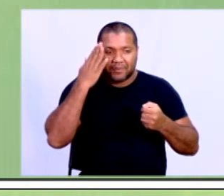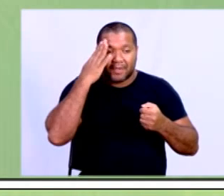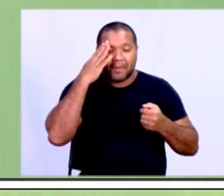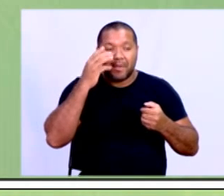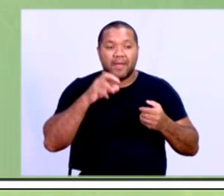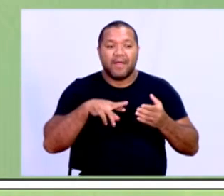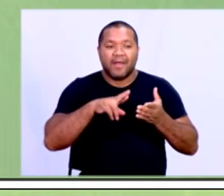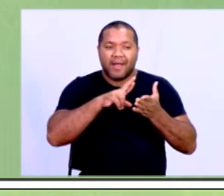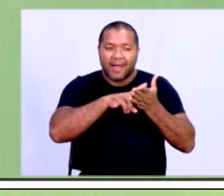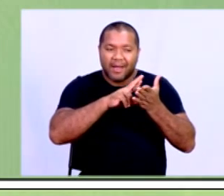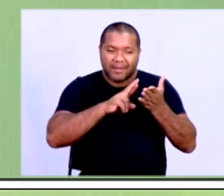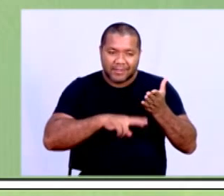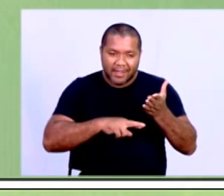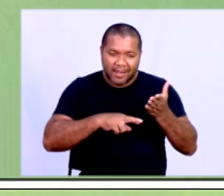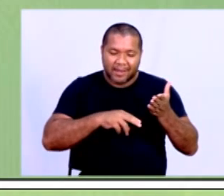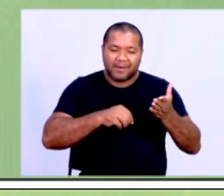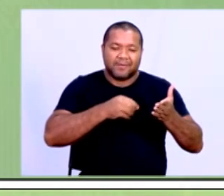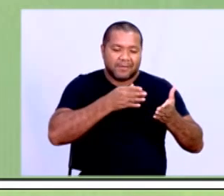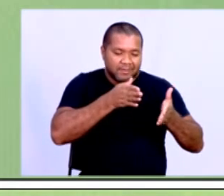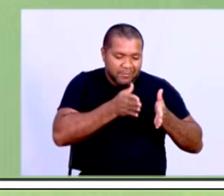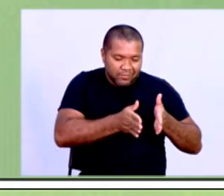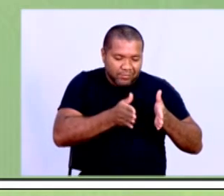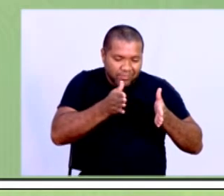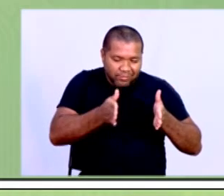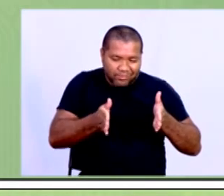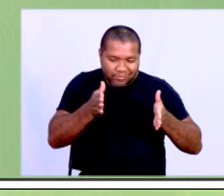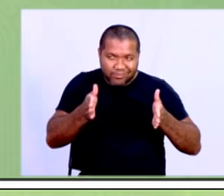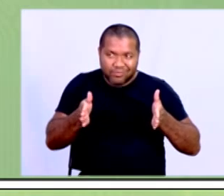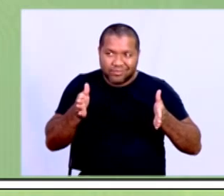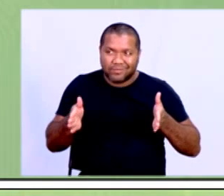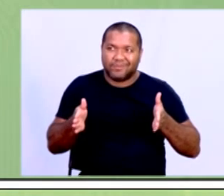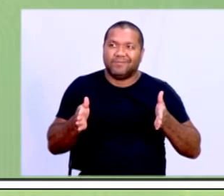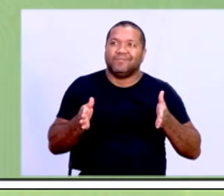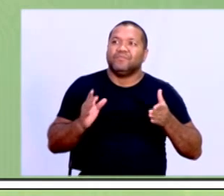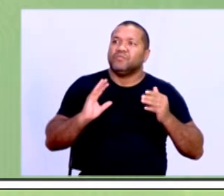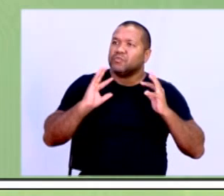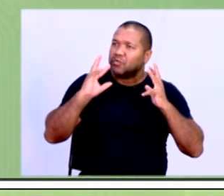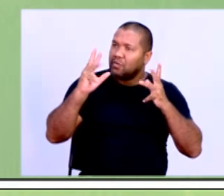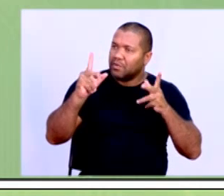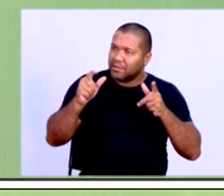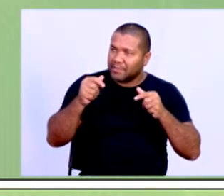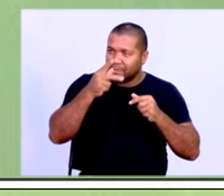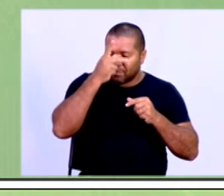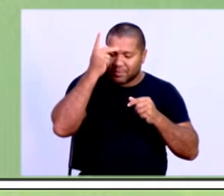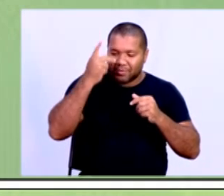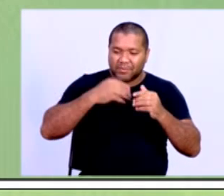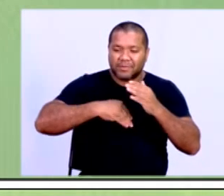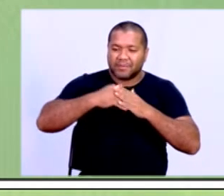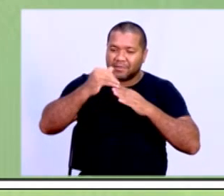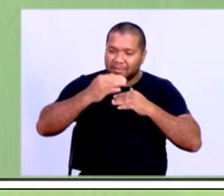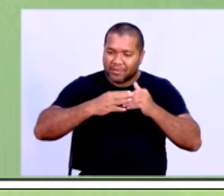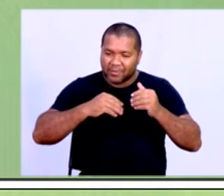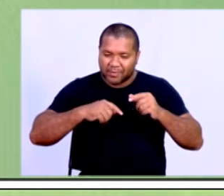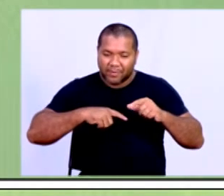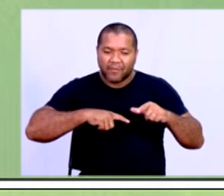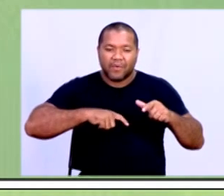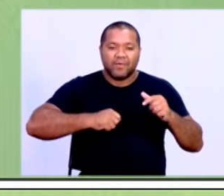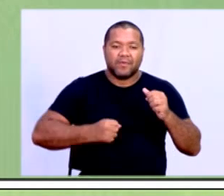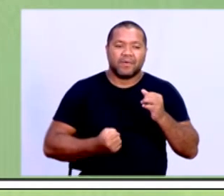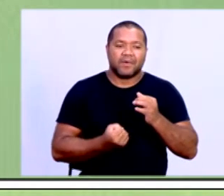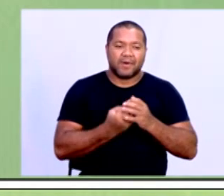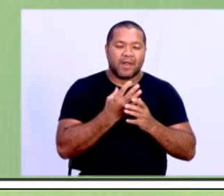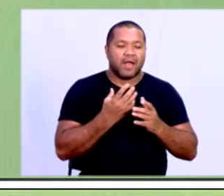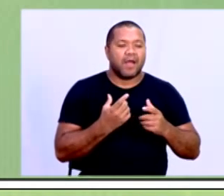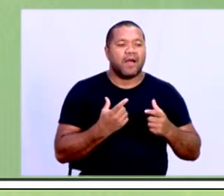gerente do projeto, o gerente de desenvolvimento e os programadores planejam a ordem